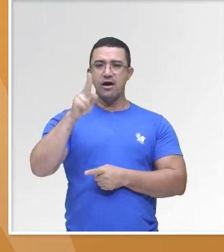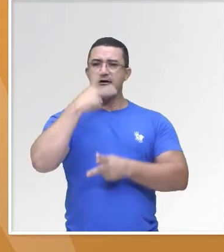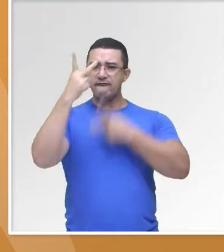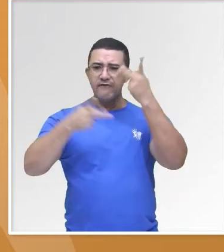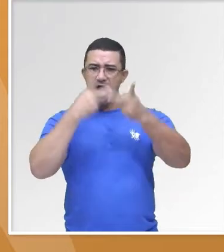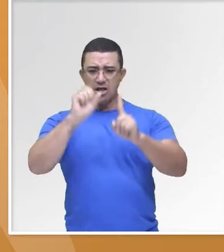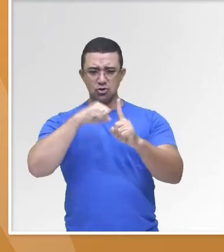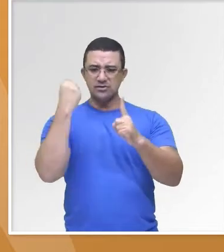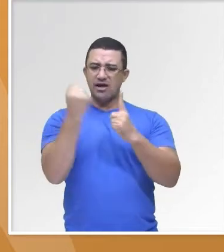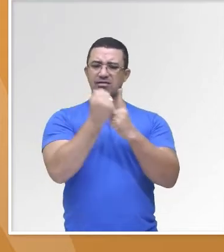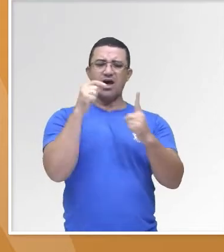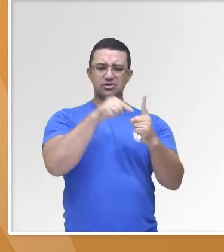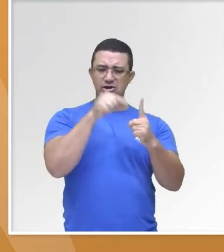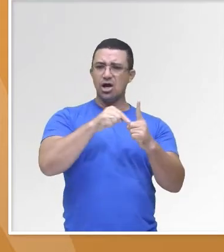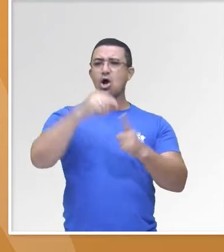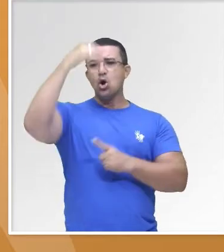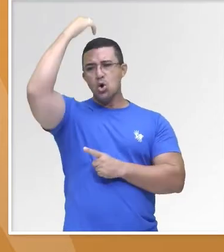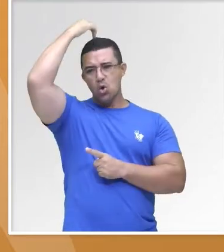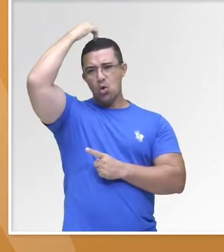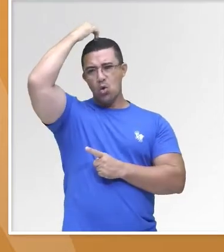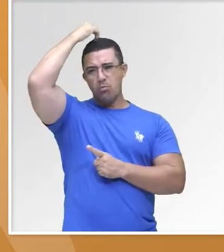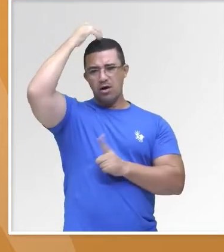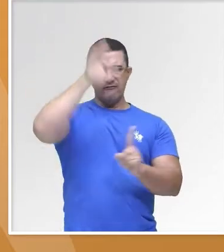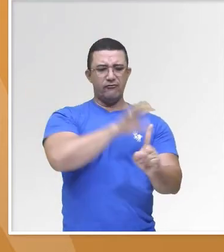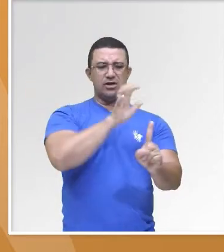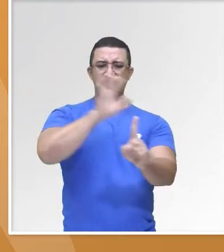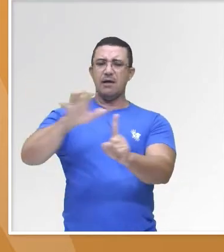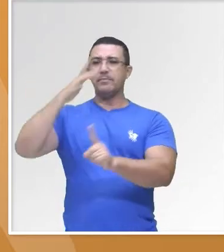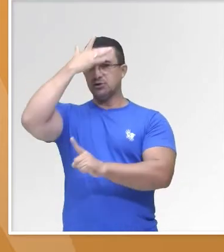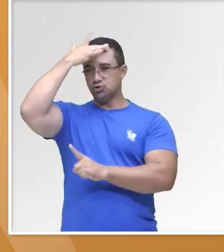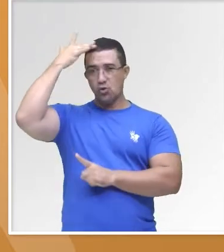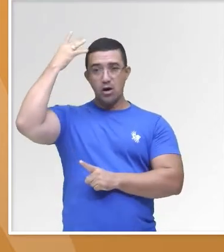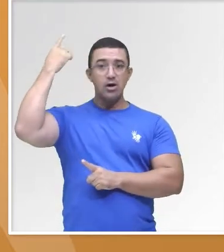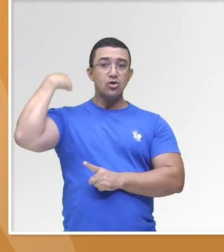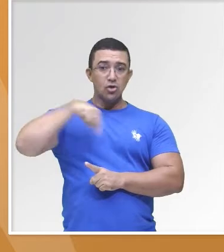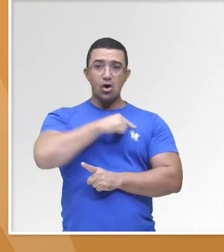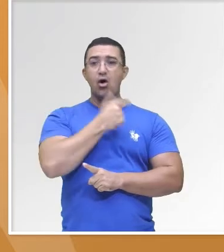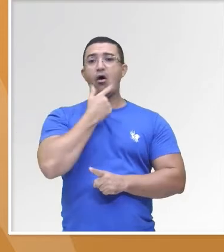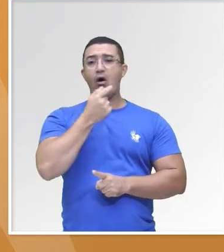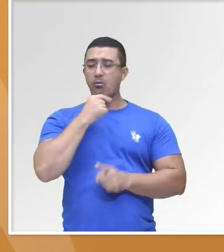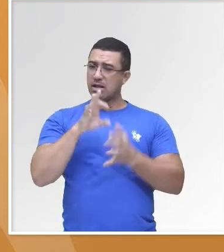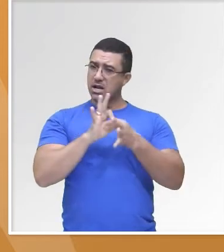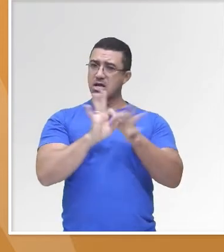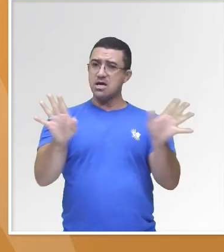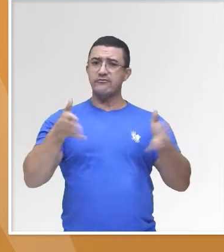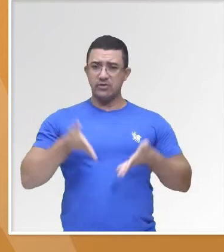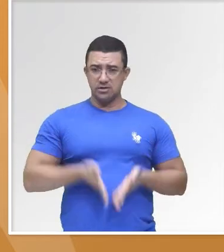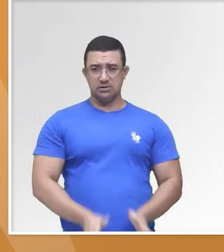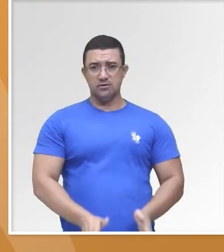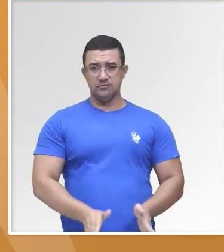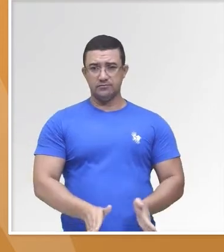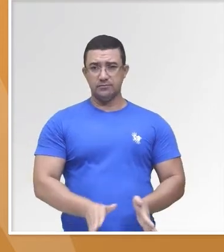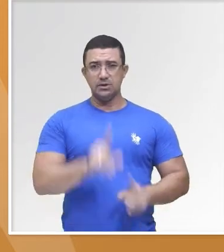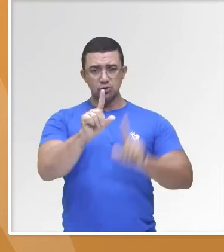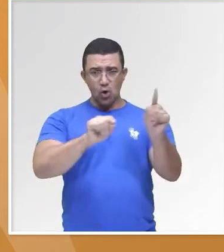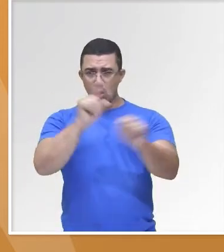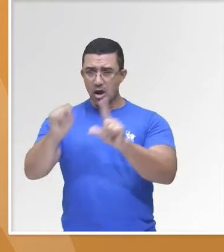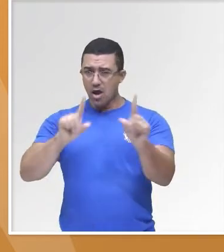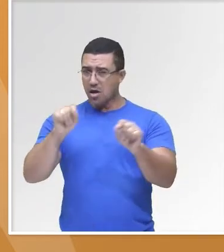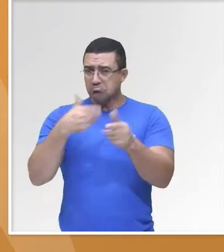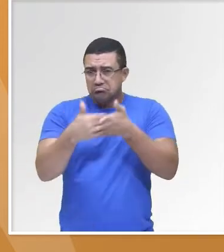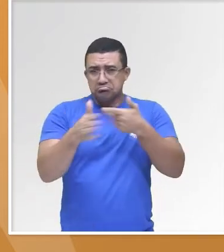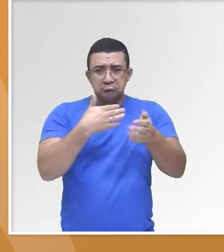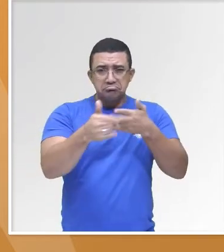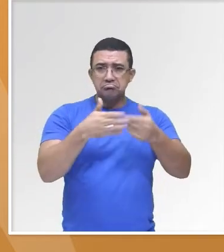nascemos bons, que nós nascemos livres para essa escolha. Então, olha aí, é uma escolha,